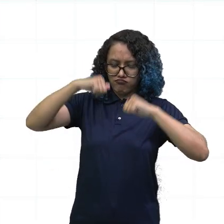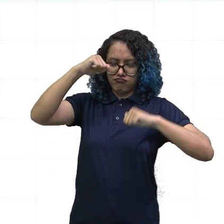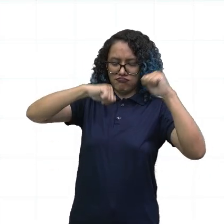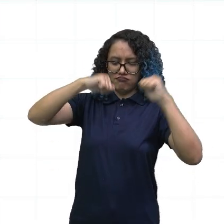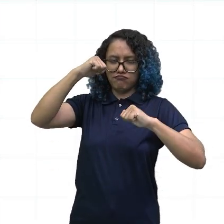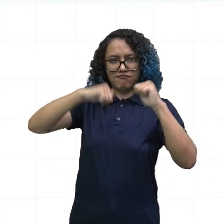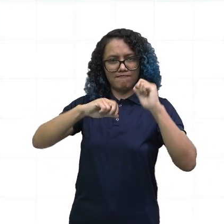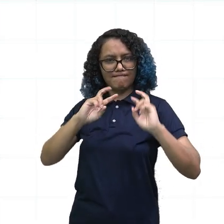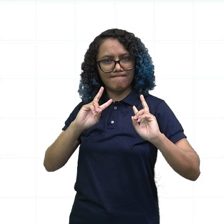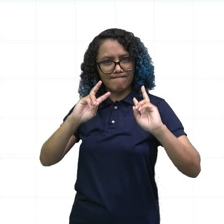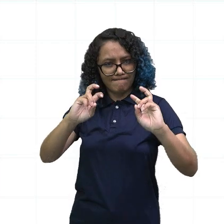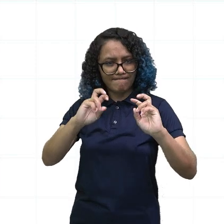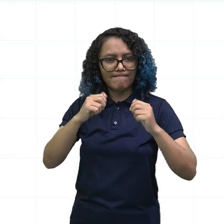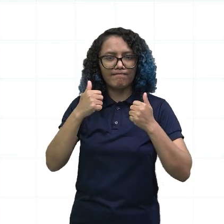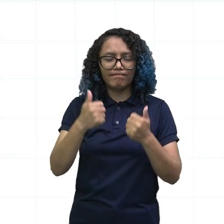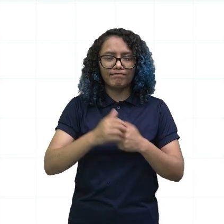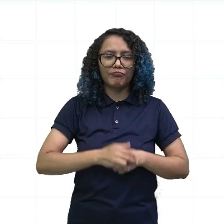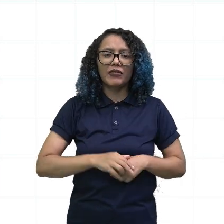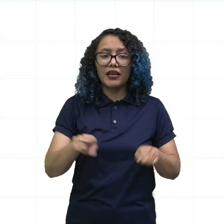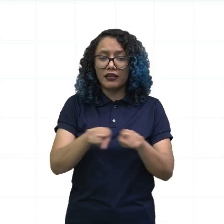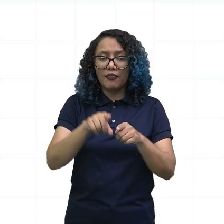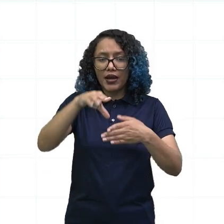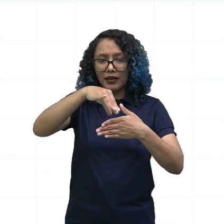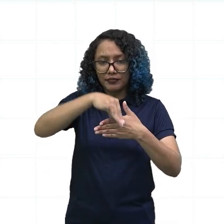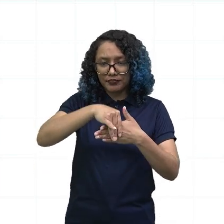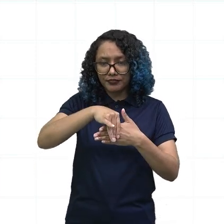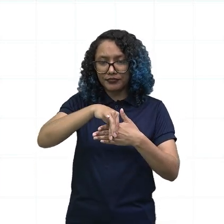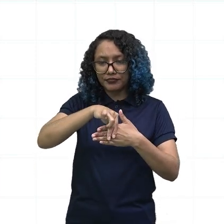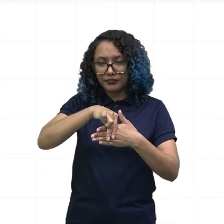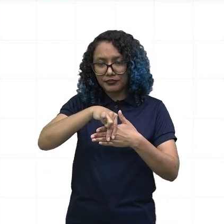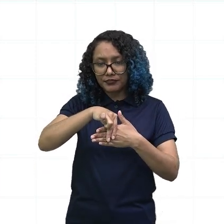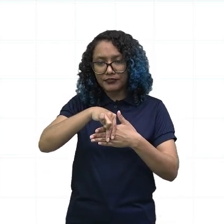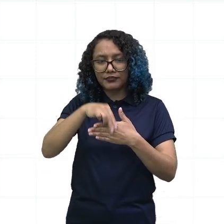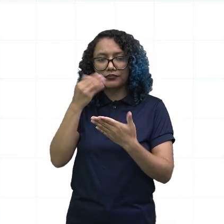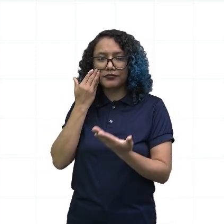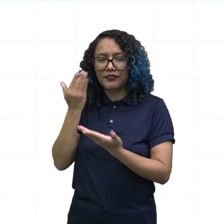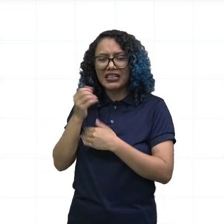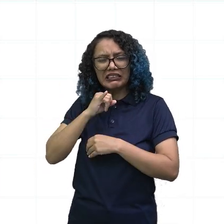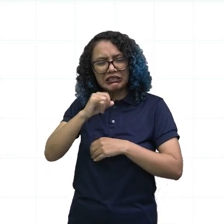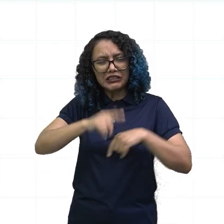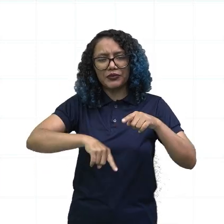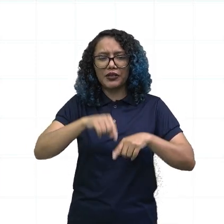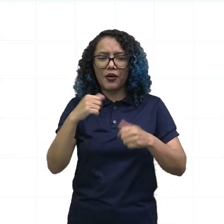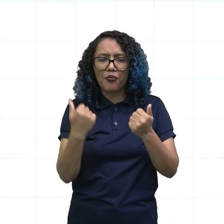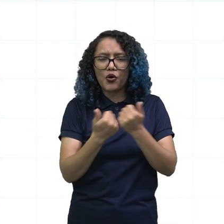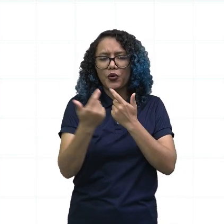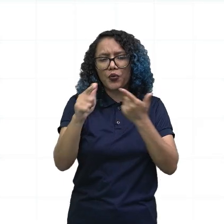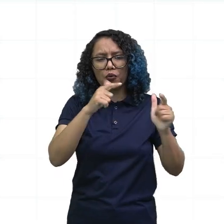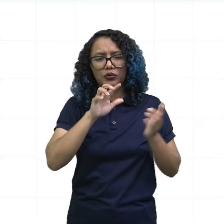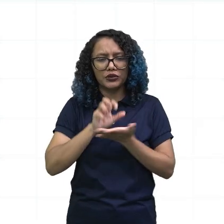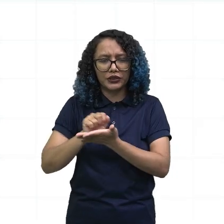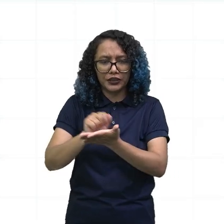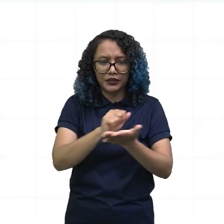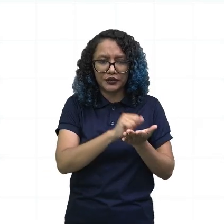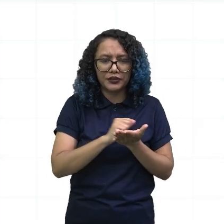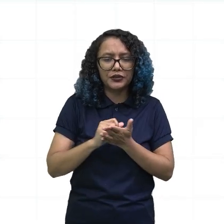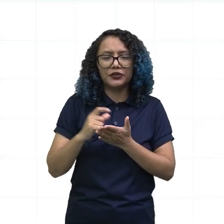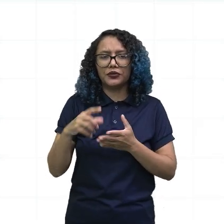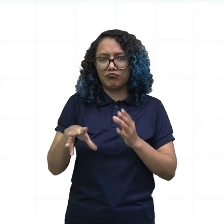avaliando. Aí os anexos, né, se tiver materiais de apoio e outros registros que